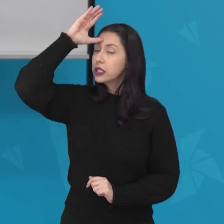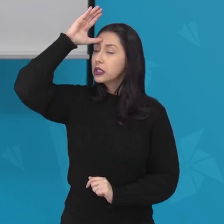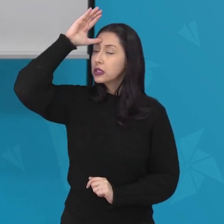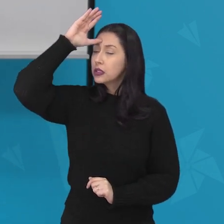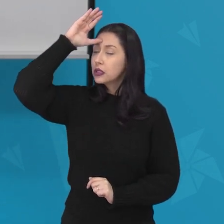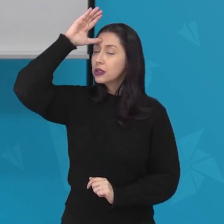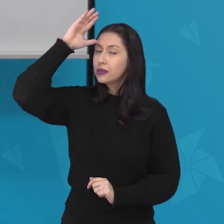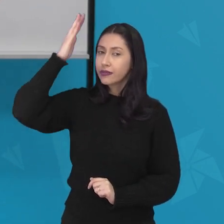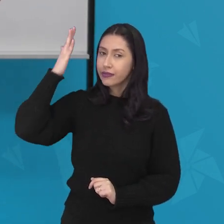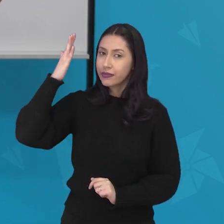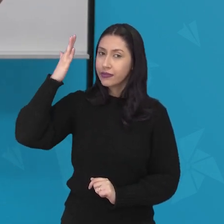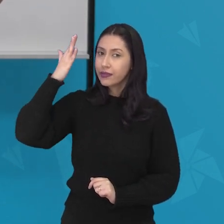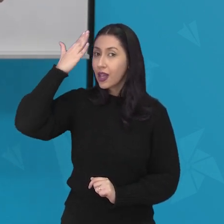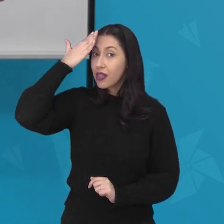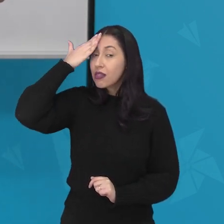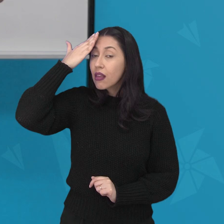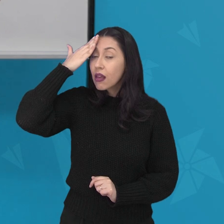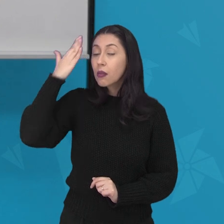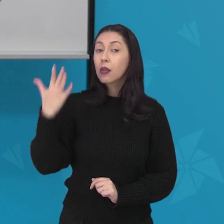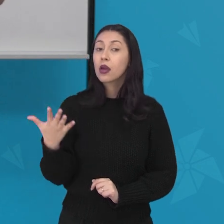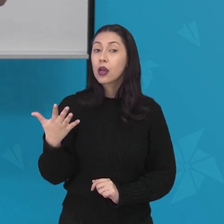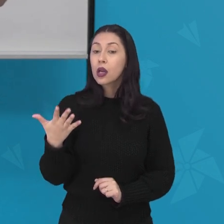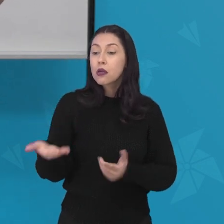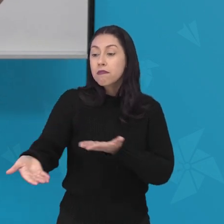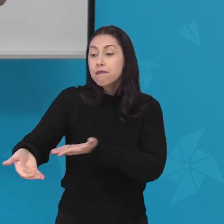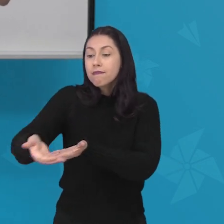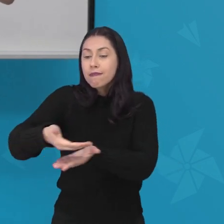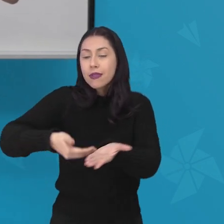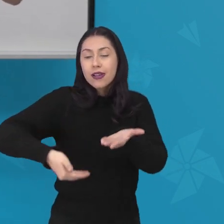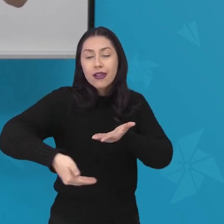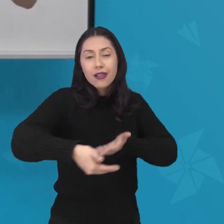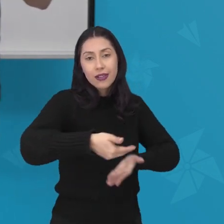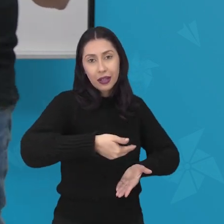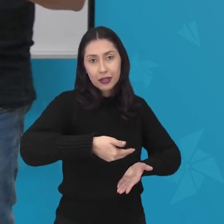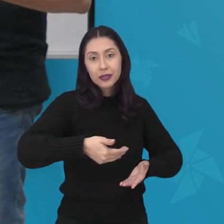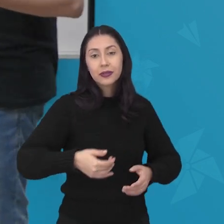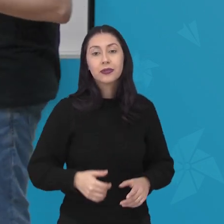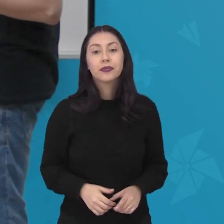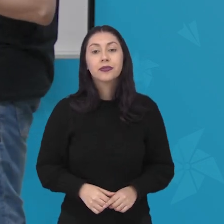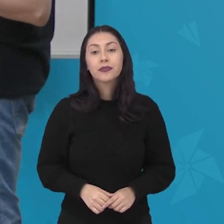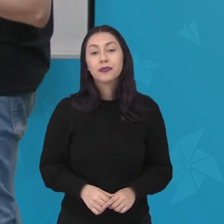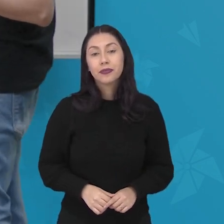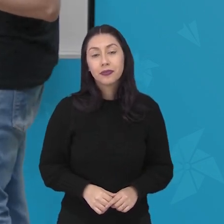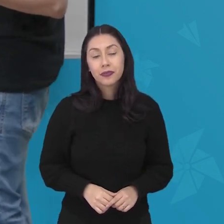de saberes criados, partilhados pelos seres humanos.